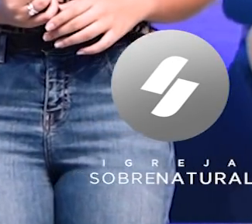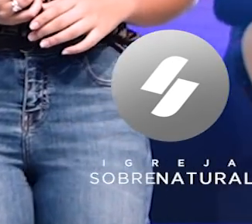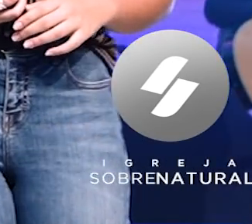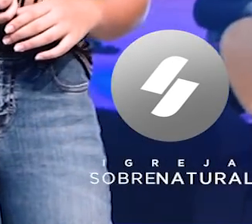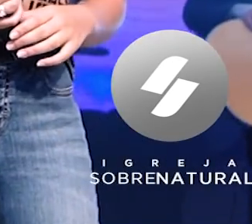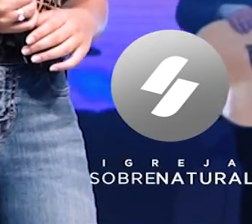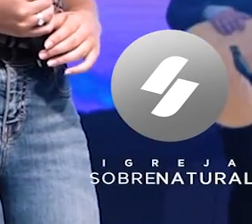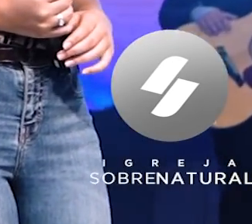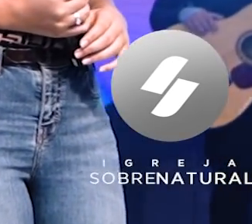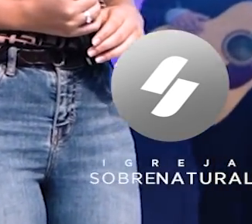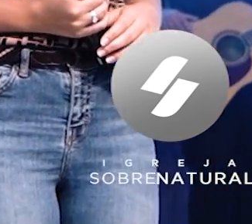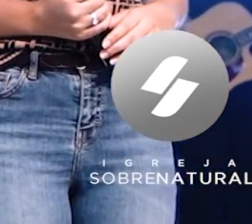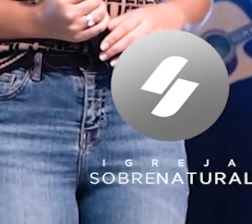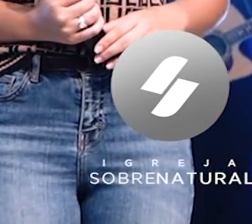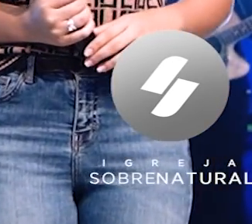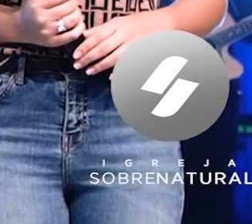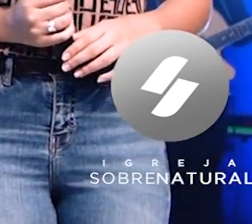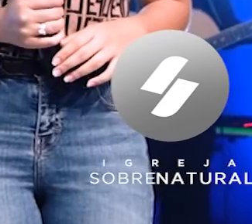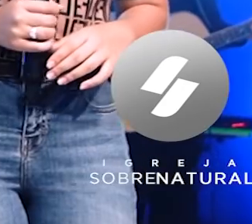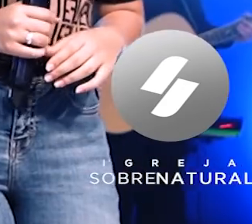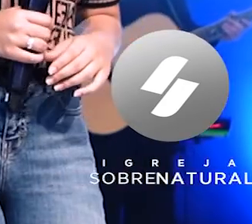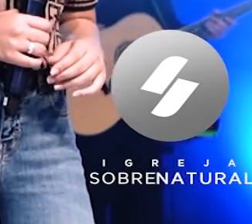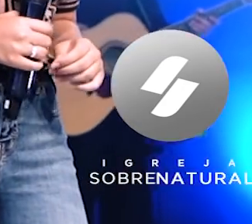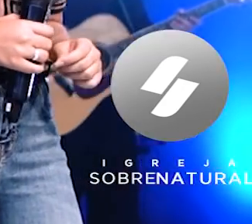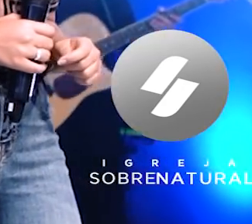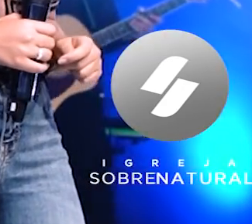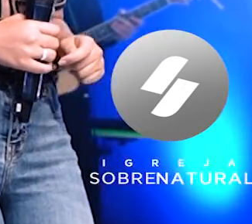oi jesus